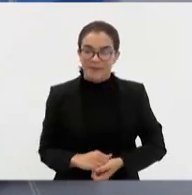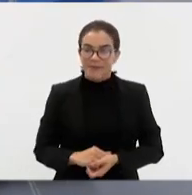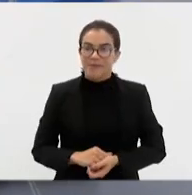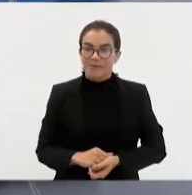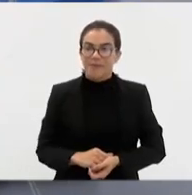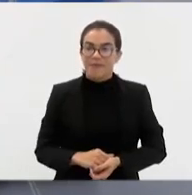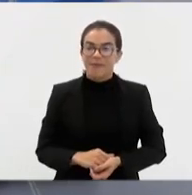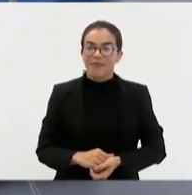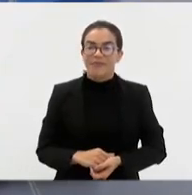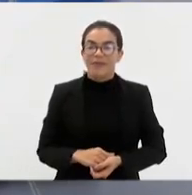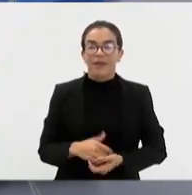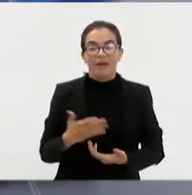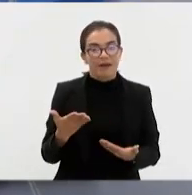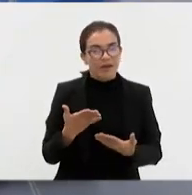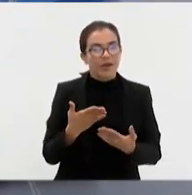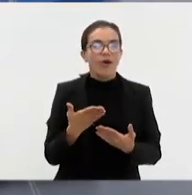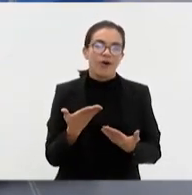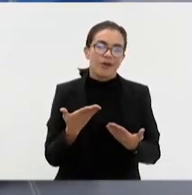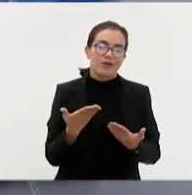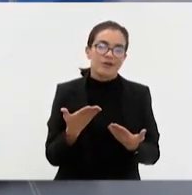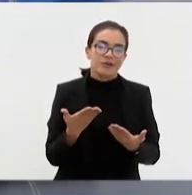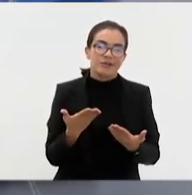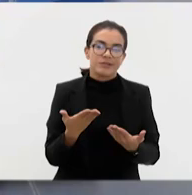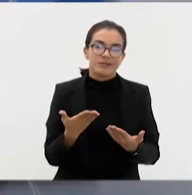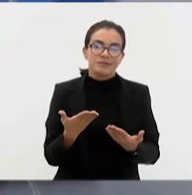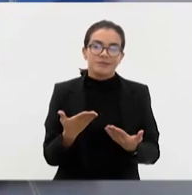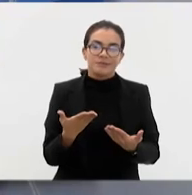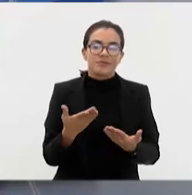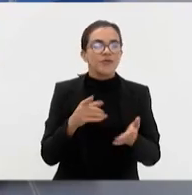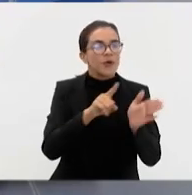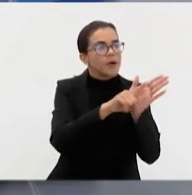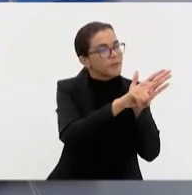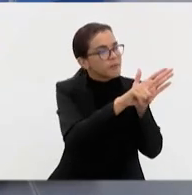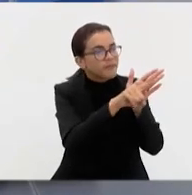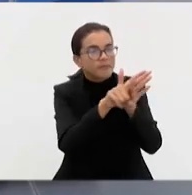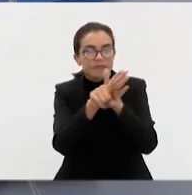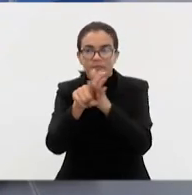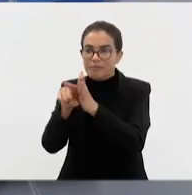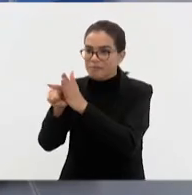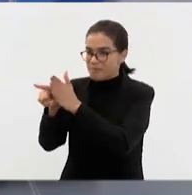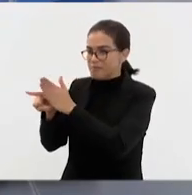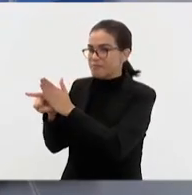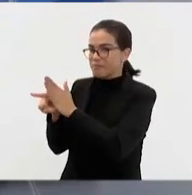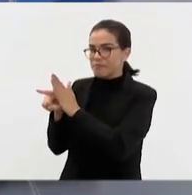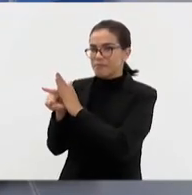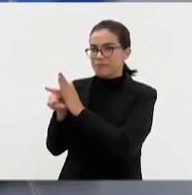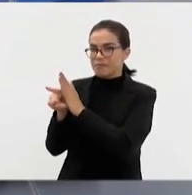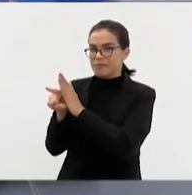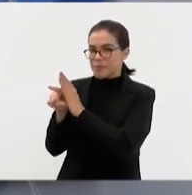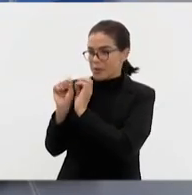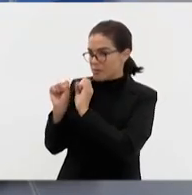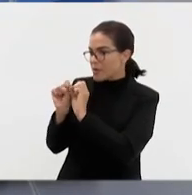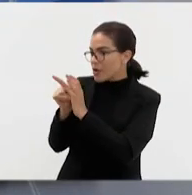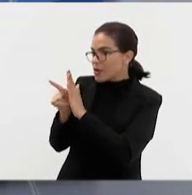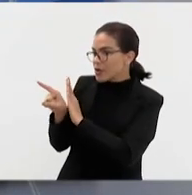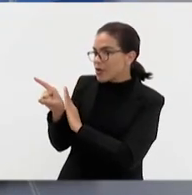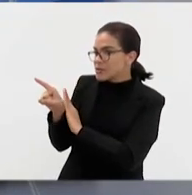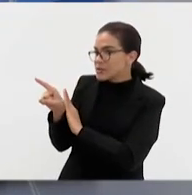Vou fazer mais uma rodada de indagação, né? Então, pode começar por Vossa